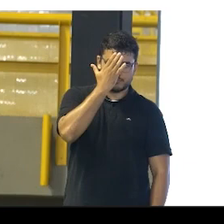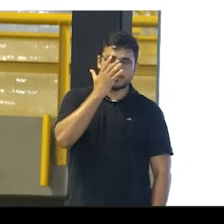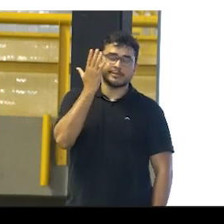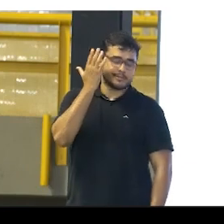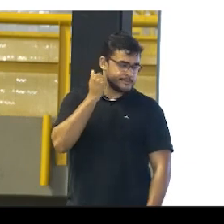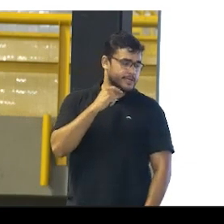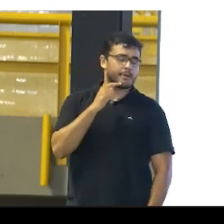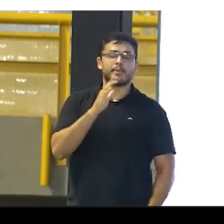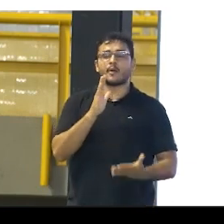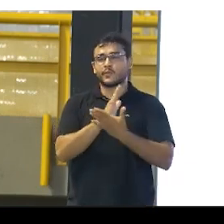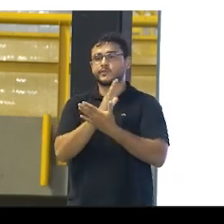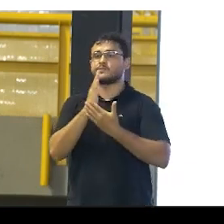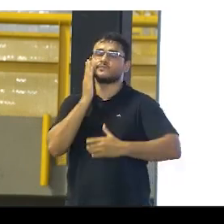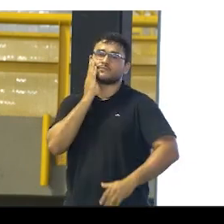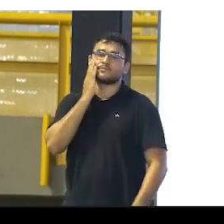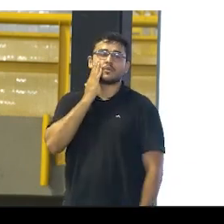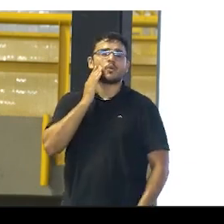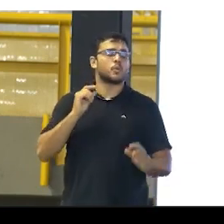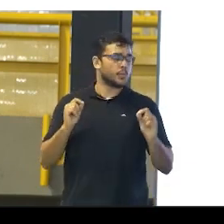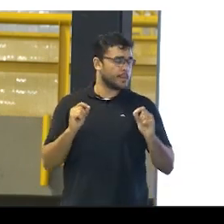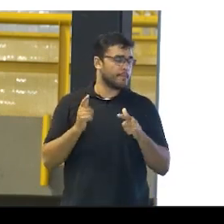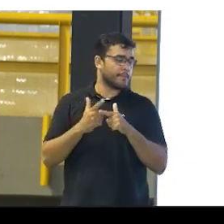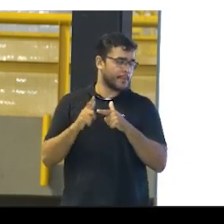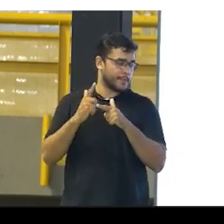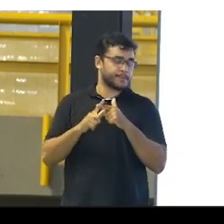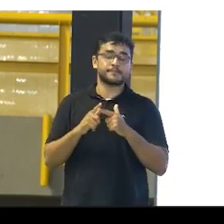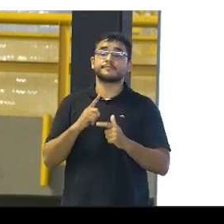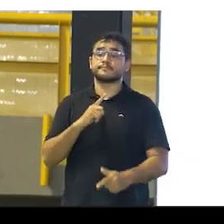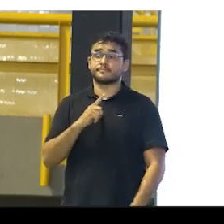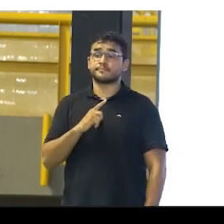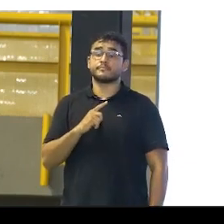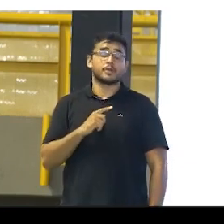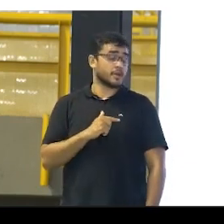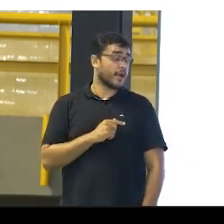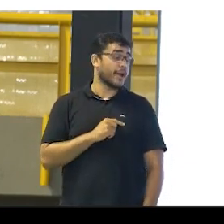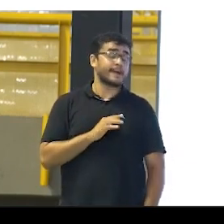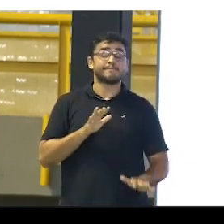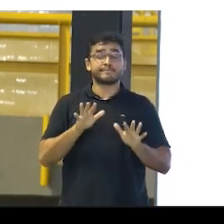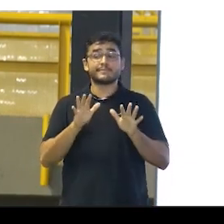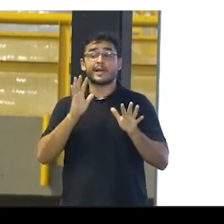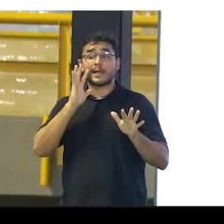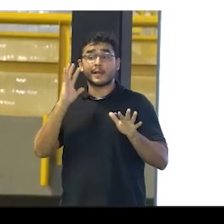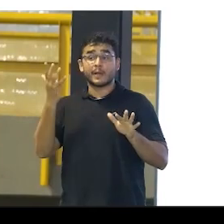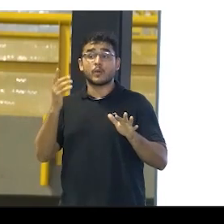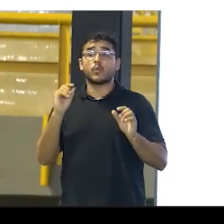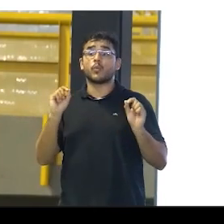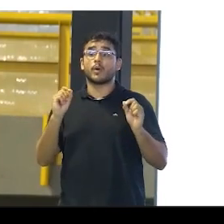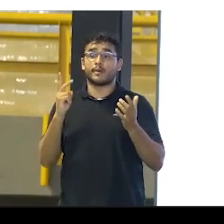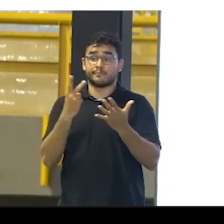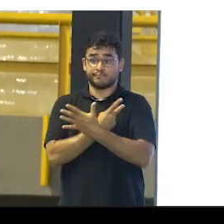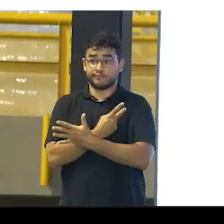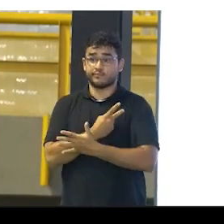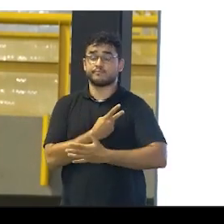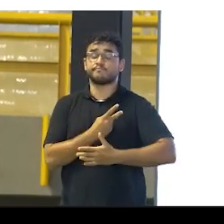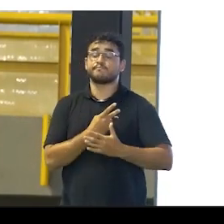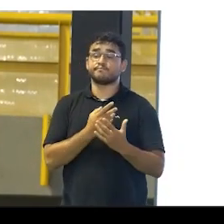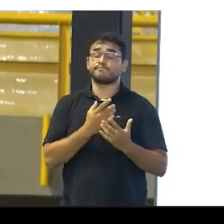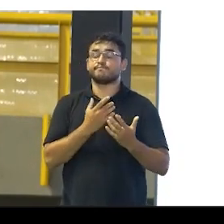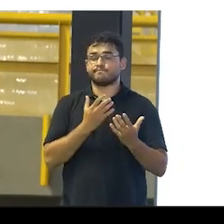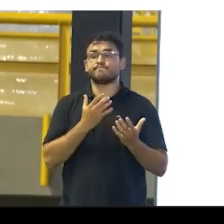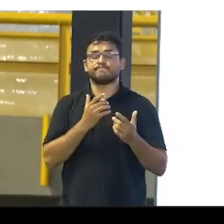no esquecimento, que parece que já foi solucionada, e uma das guerras